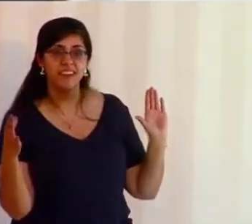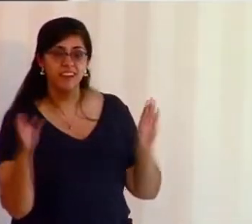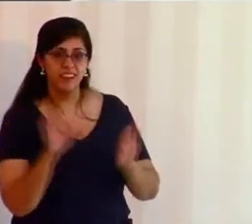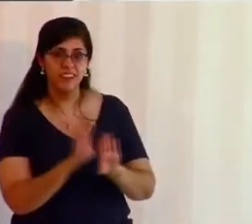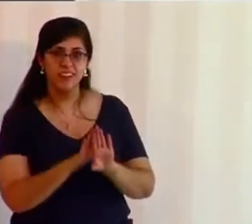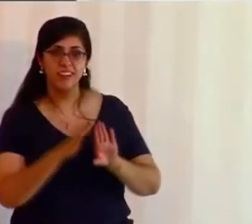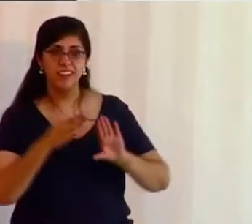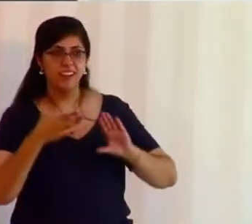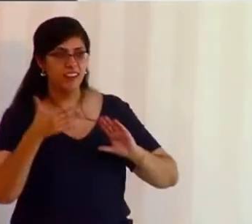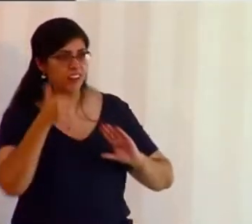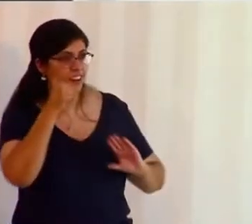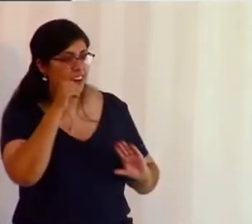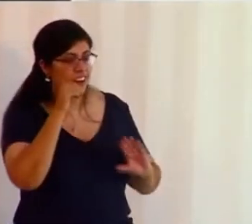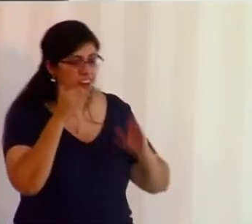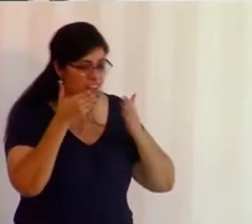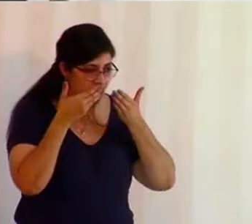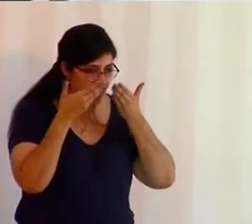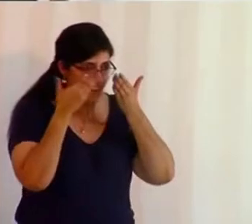saiu.